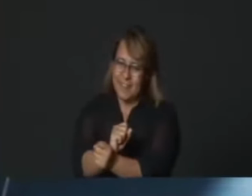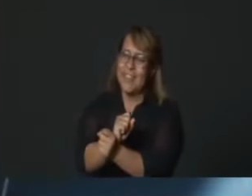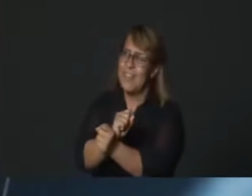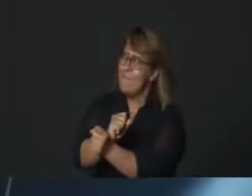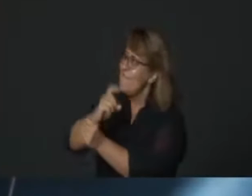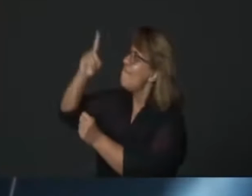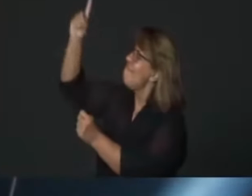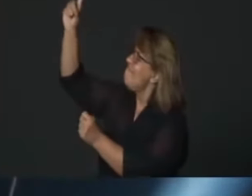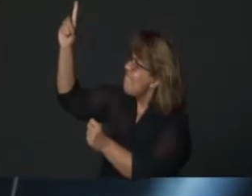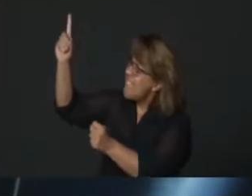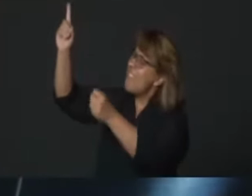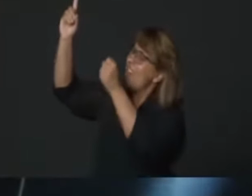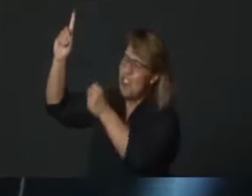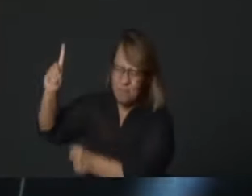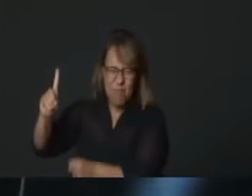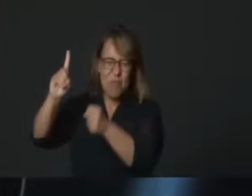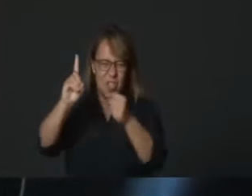E aí